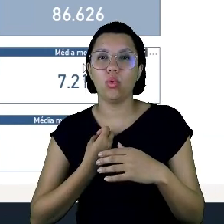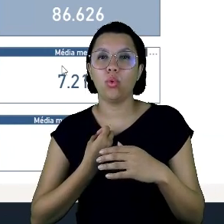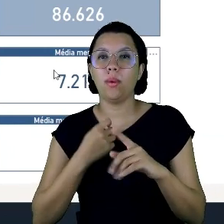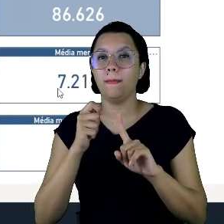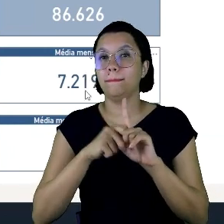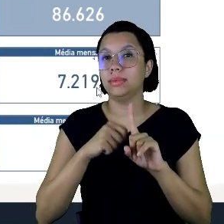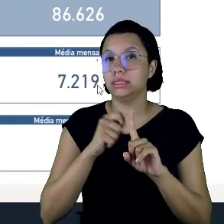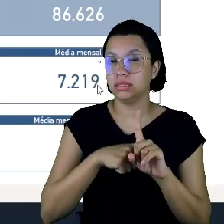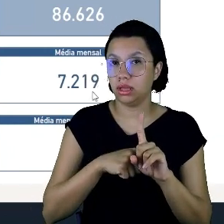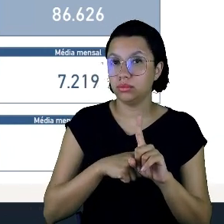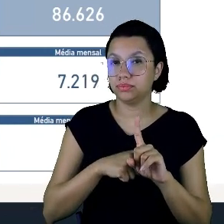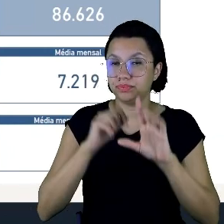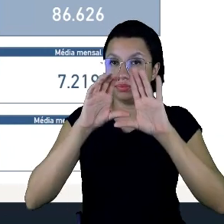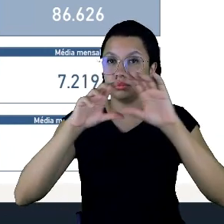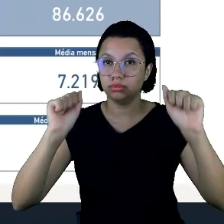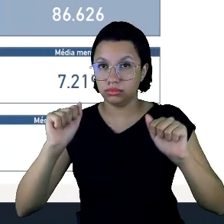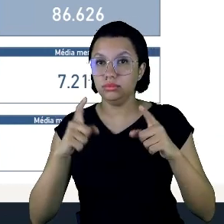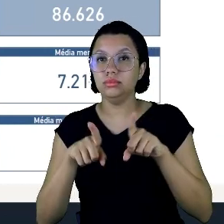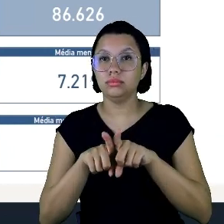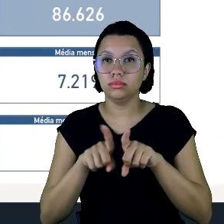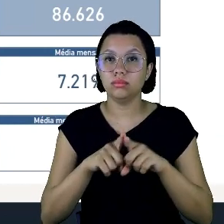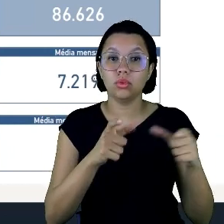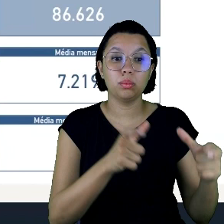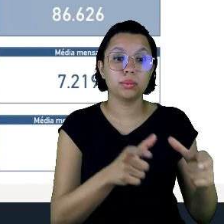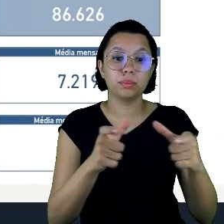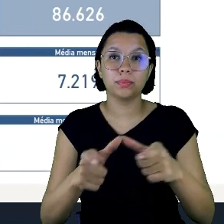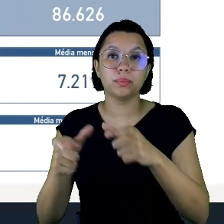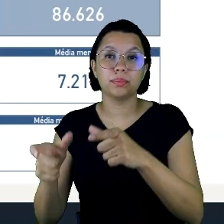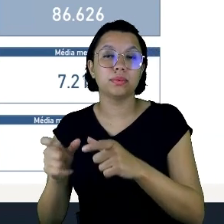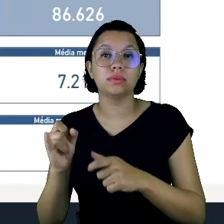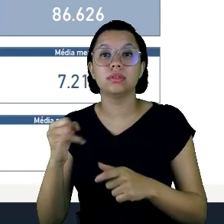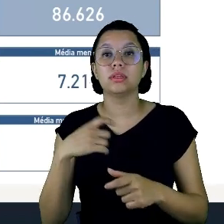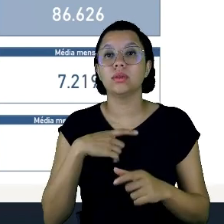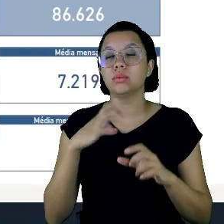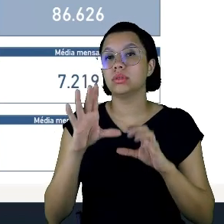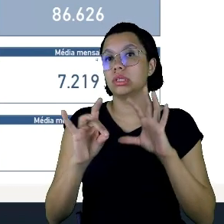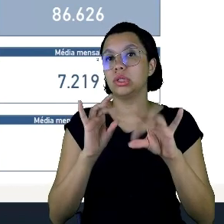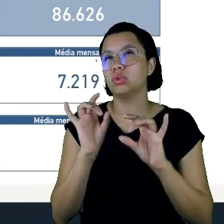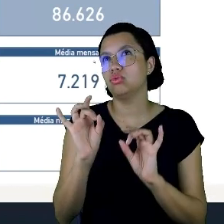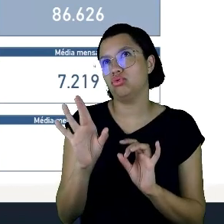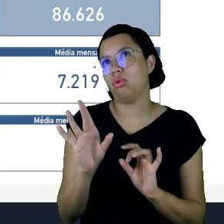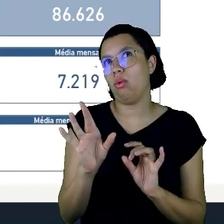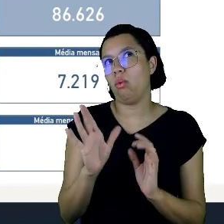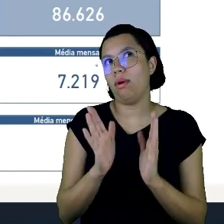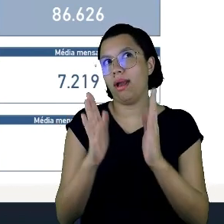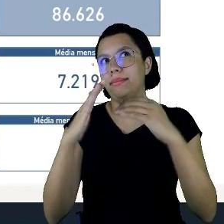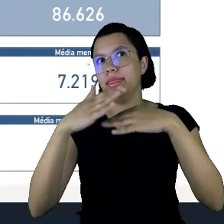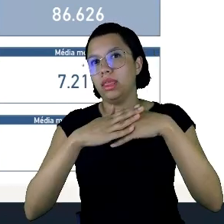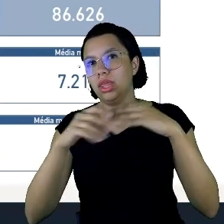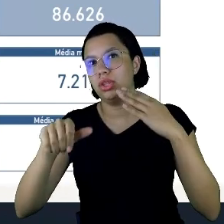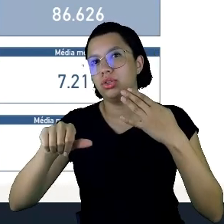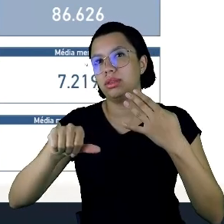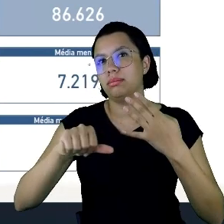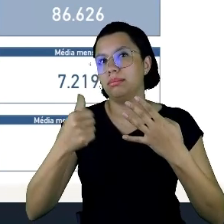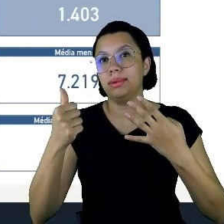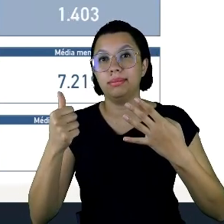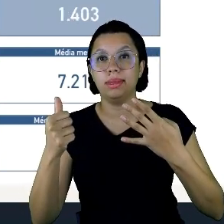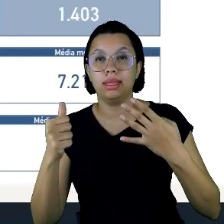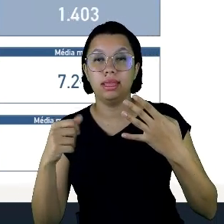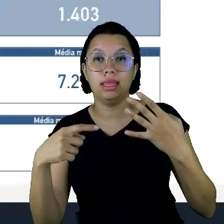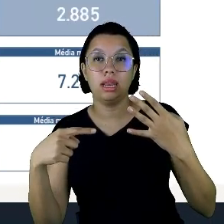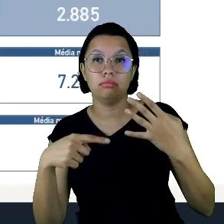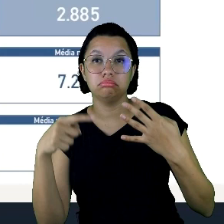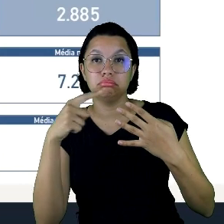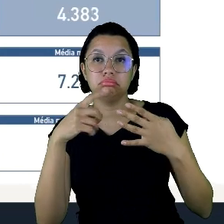A média mensal do tribunal e a média por unidade. Aí, se eu seleciono somente, vamos supor,